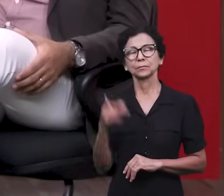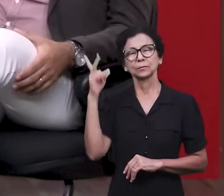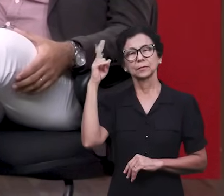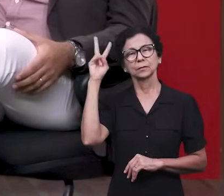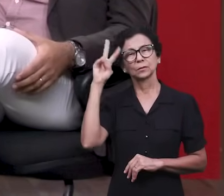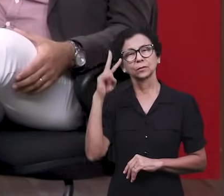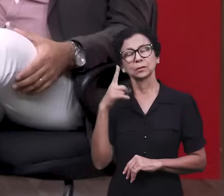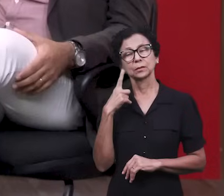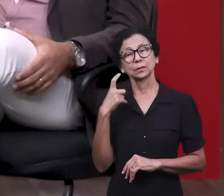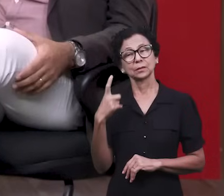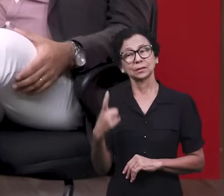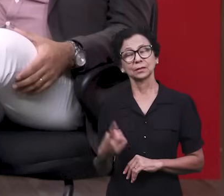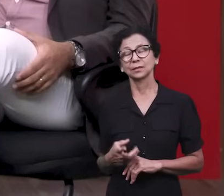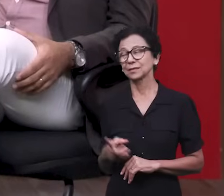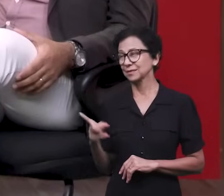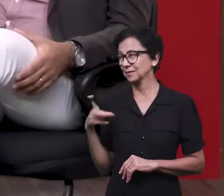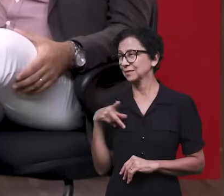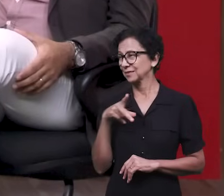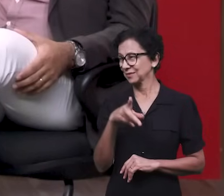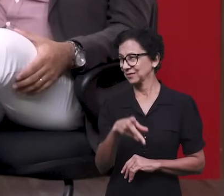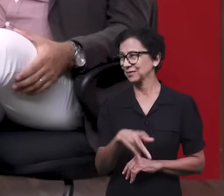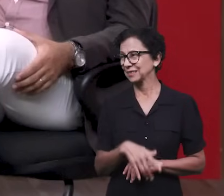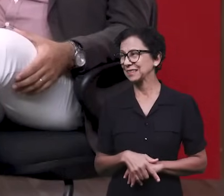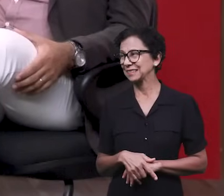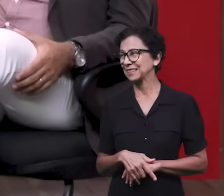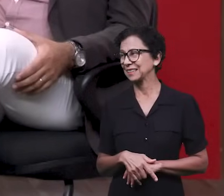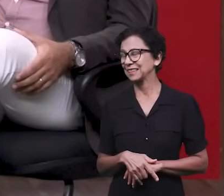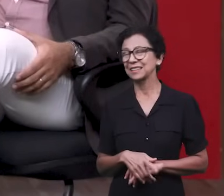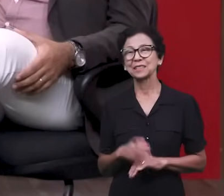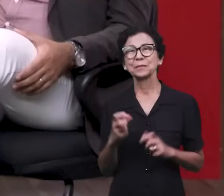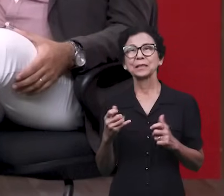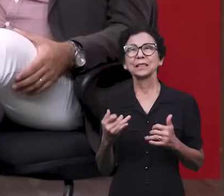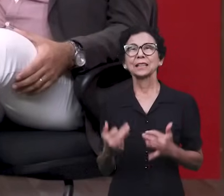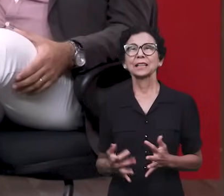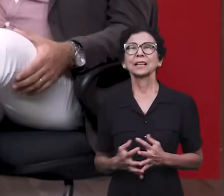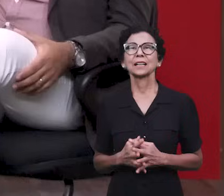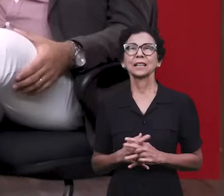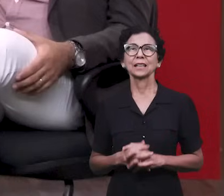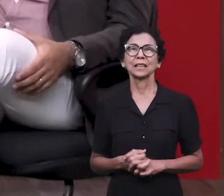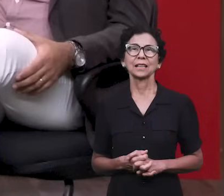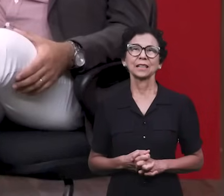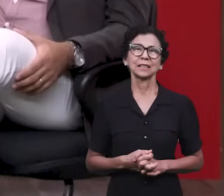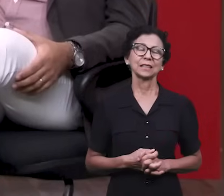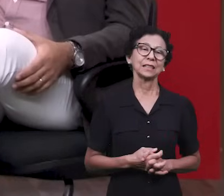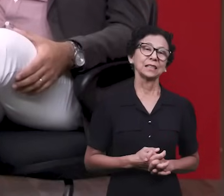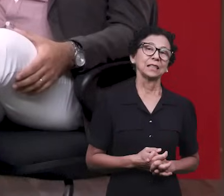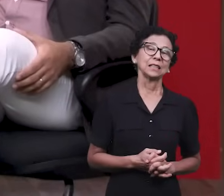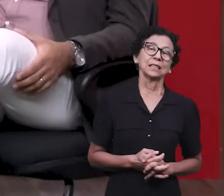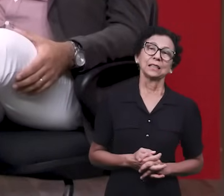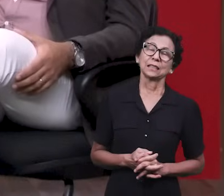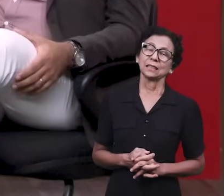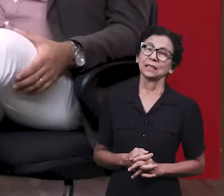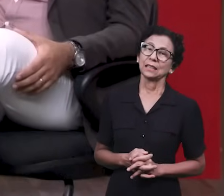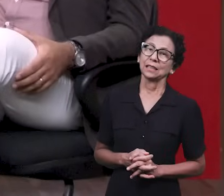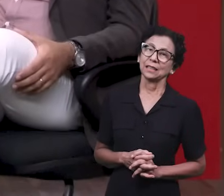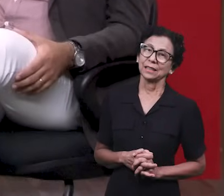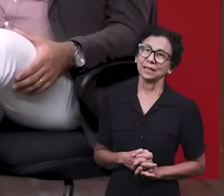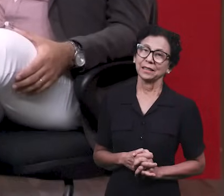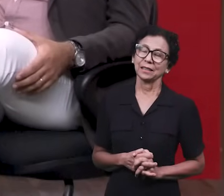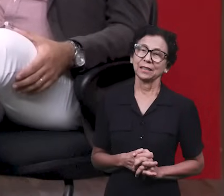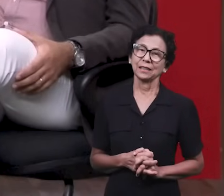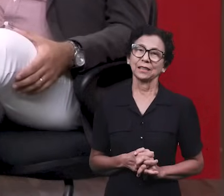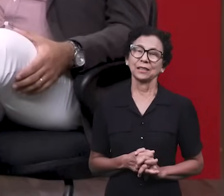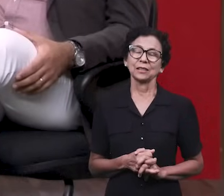tem uma continuidade aí para nos falar. Vale falar de que, como grande referência de experiência,